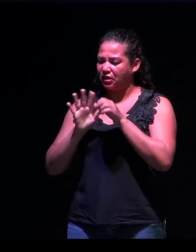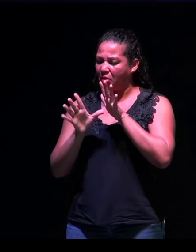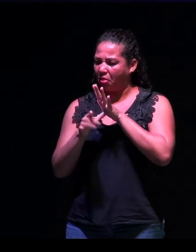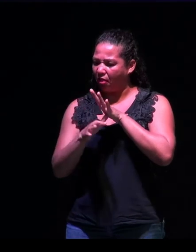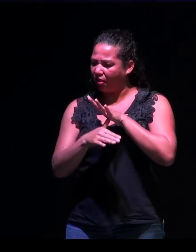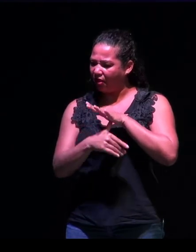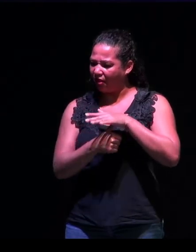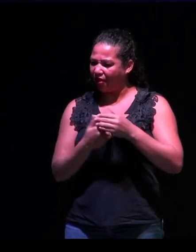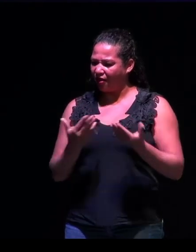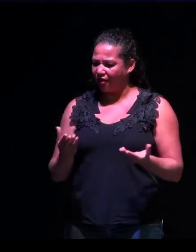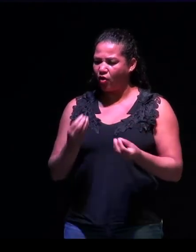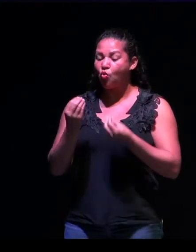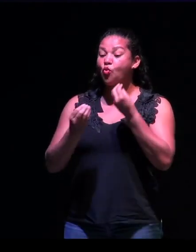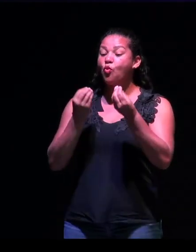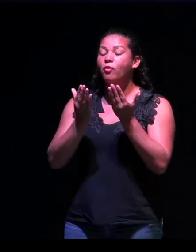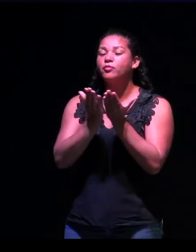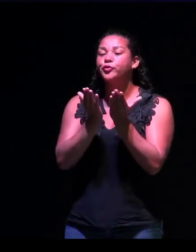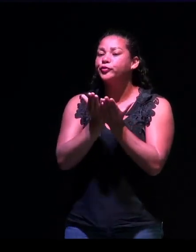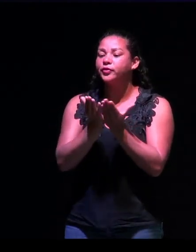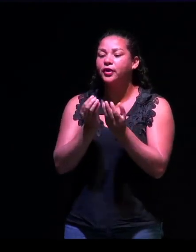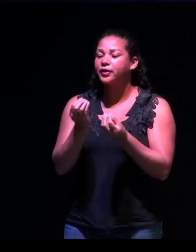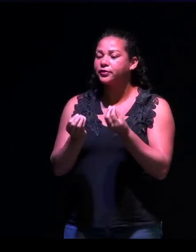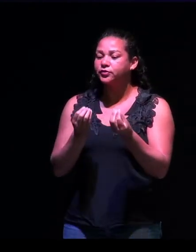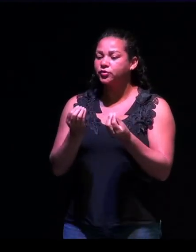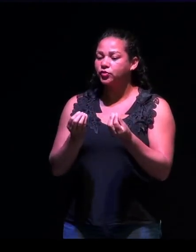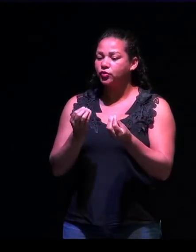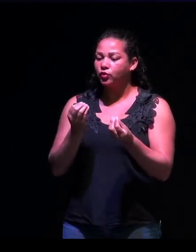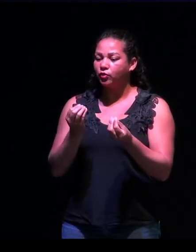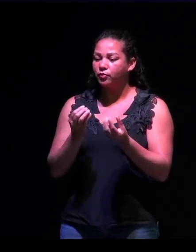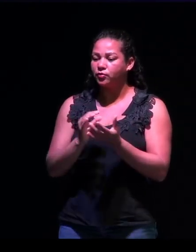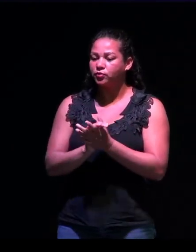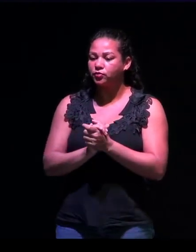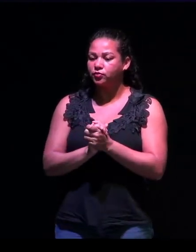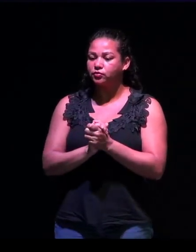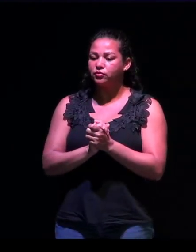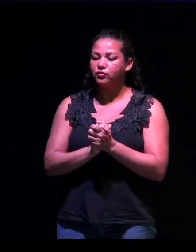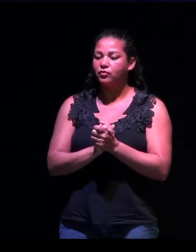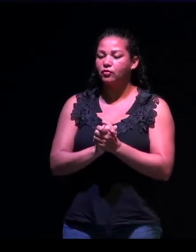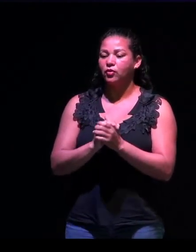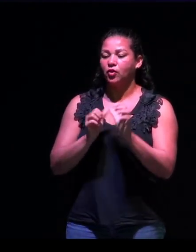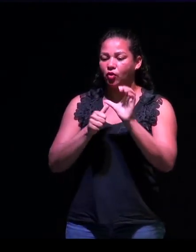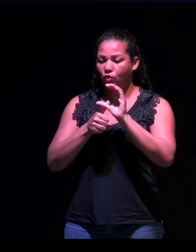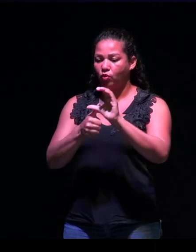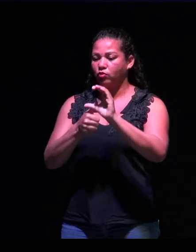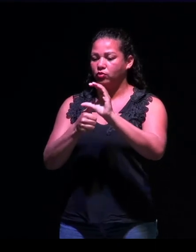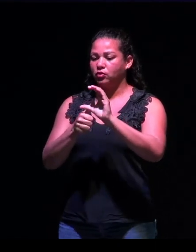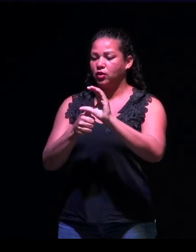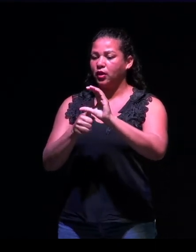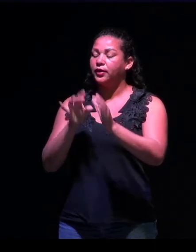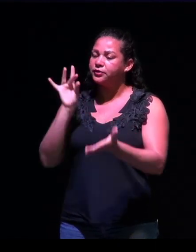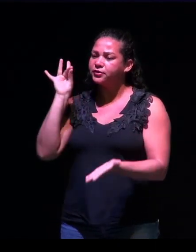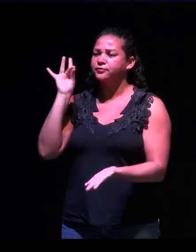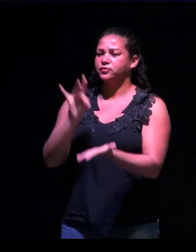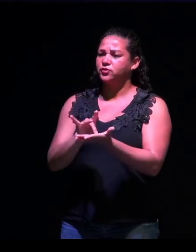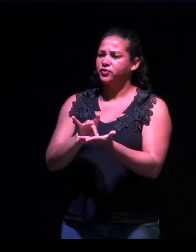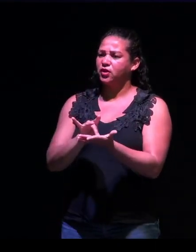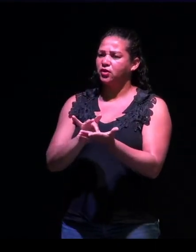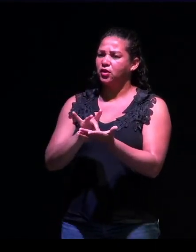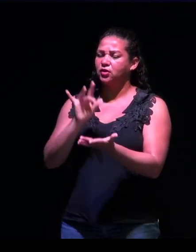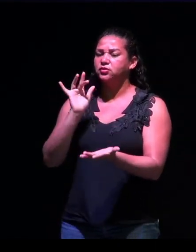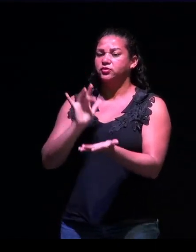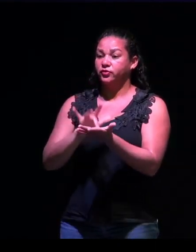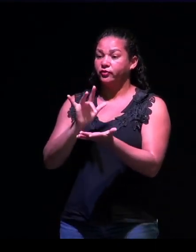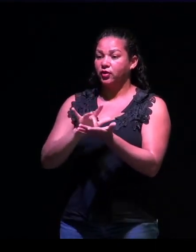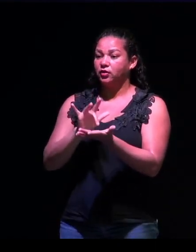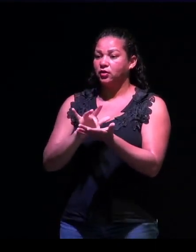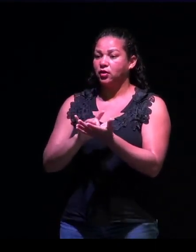se você for um crente de verdade, um seguidor de Jesus de verdade, você não vai aceitar. Mas se você é só um religioso, você vai negociar a